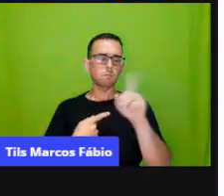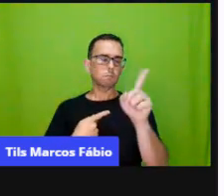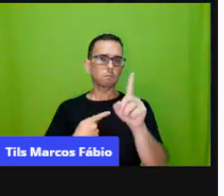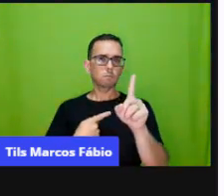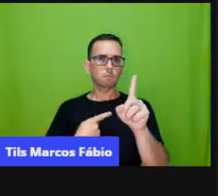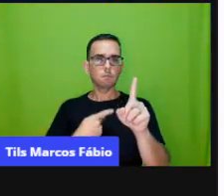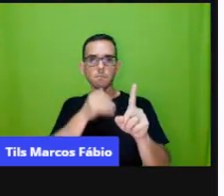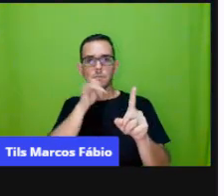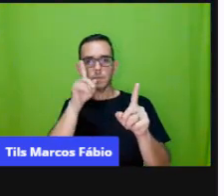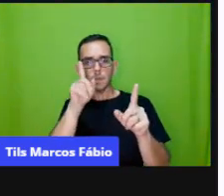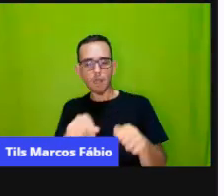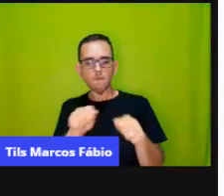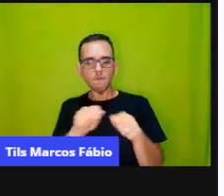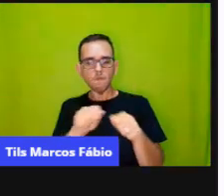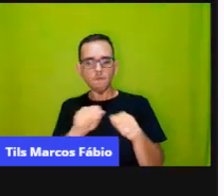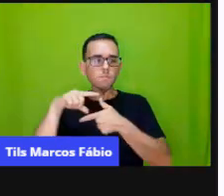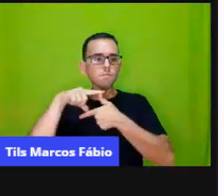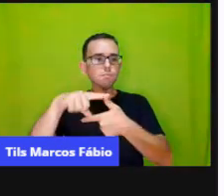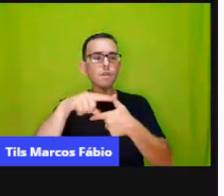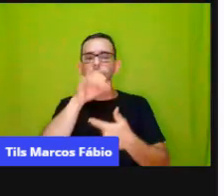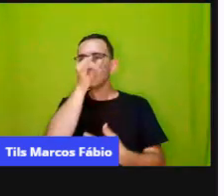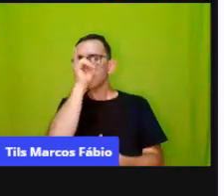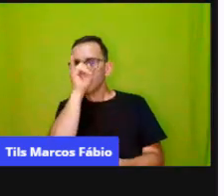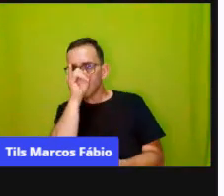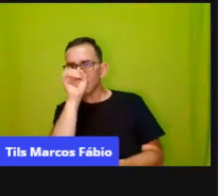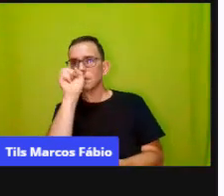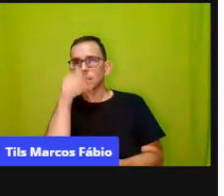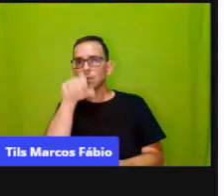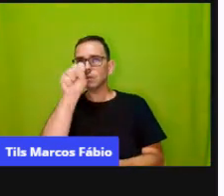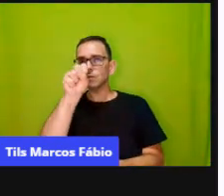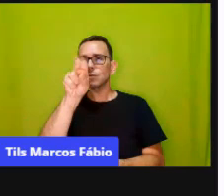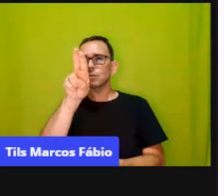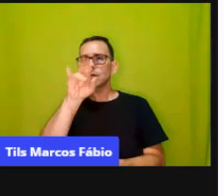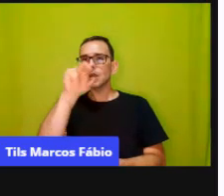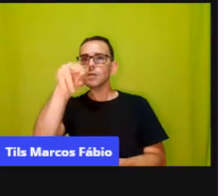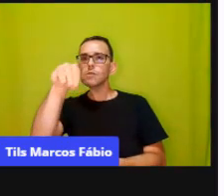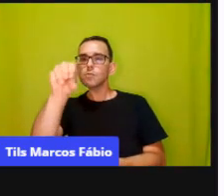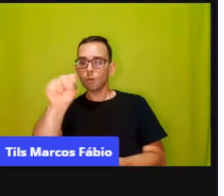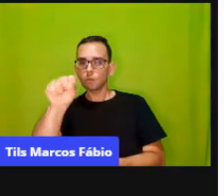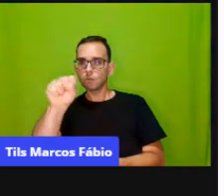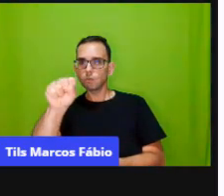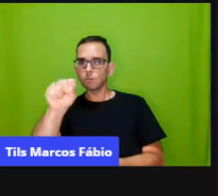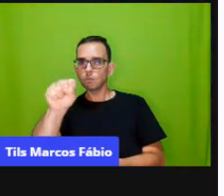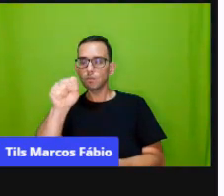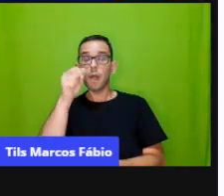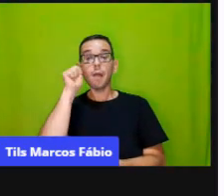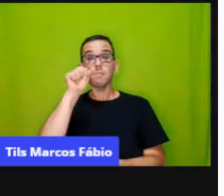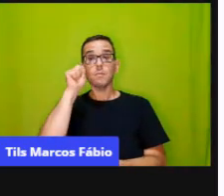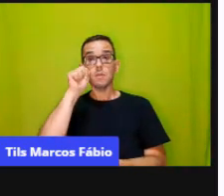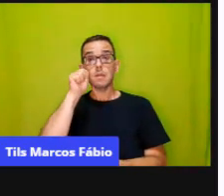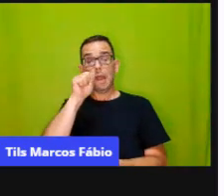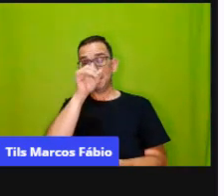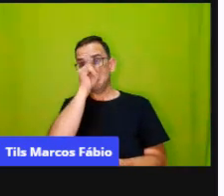produção tradicional de porcas, né, de suínos, em que a porca fica presa numa área diminuta,